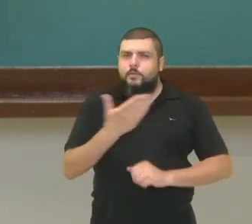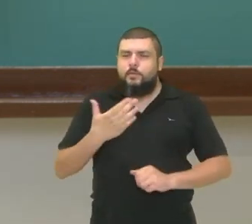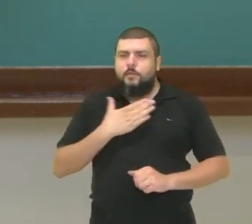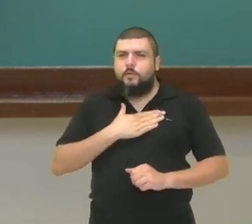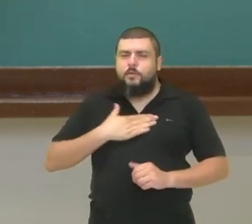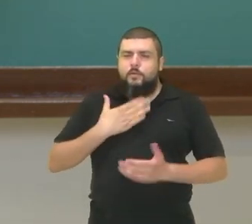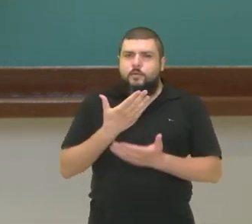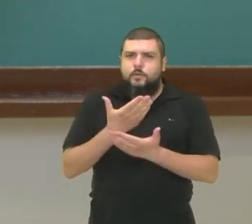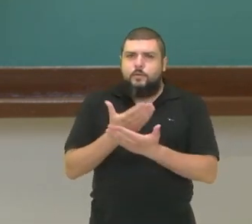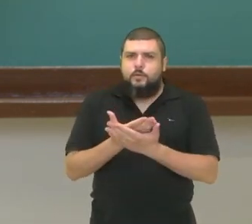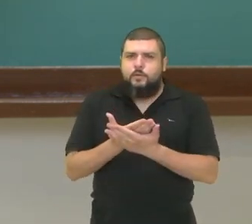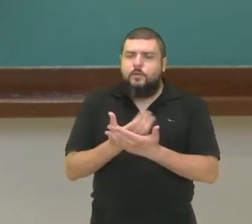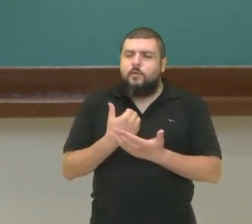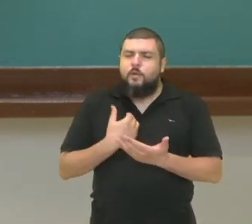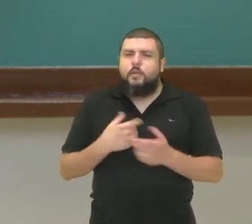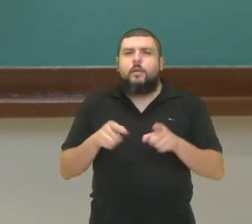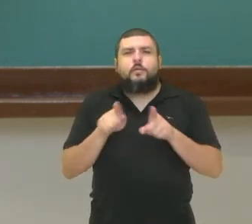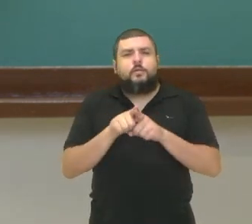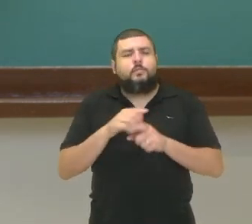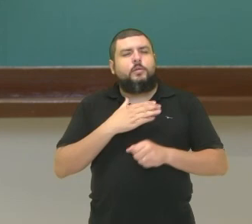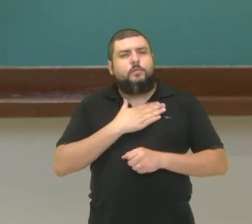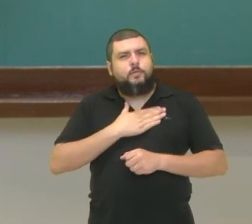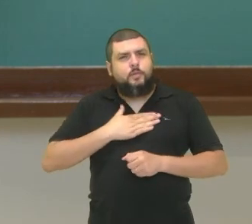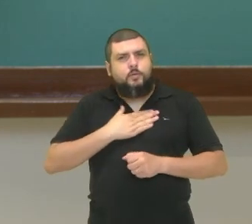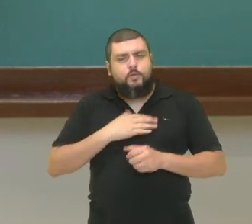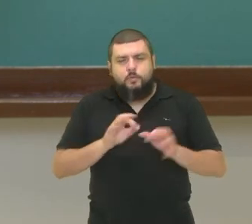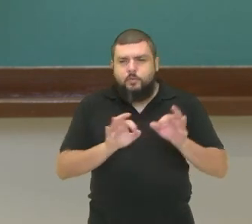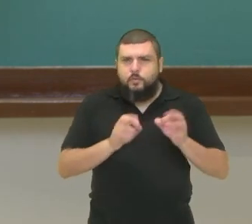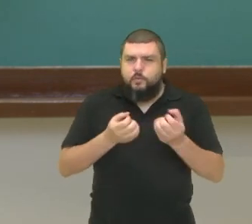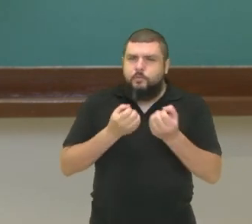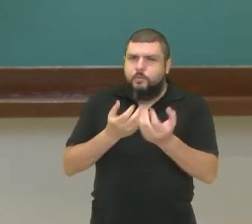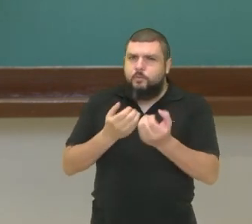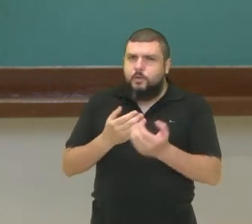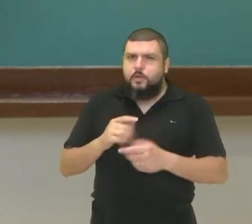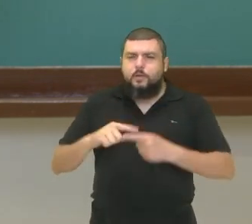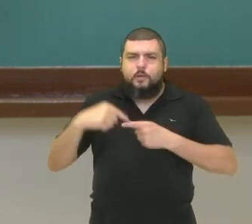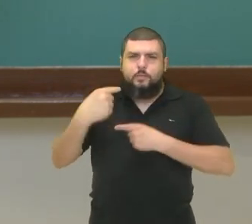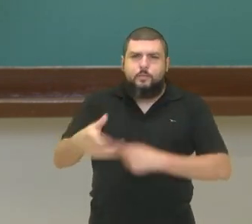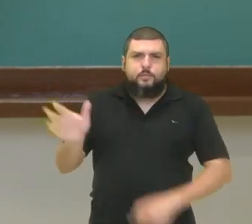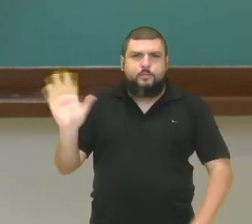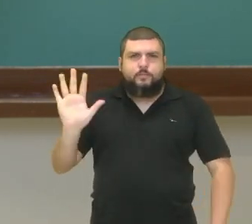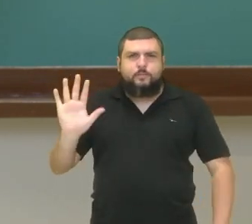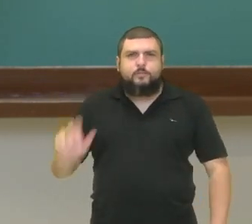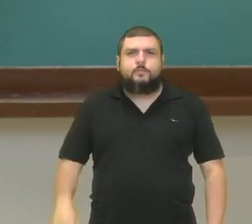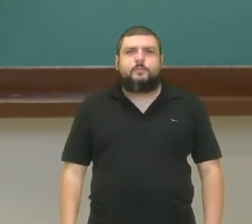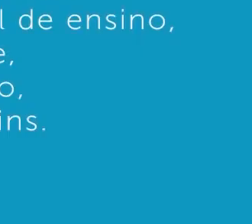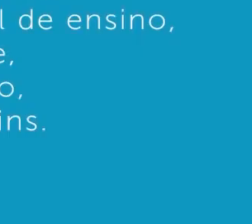aula, da mesma maneira que eu gostei de produzi-la. Nos vemos numa próxima. Tchau!